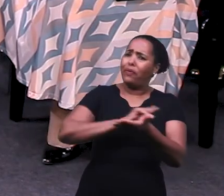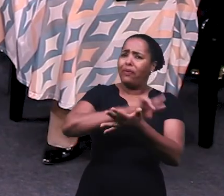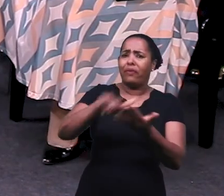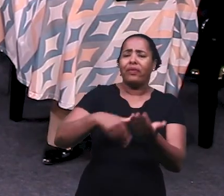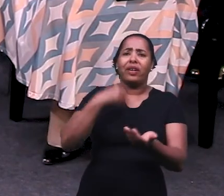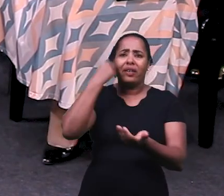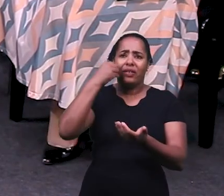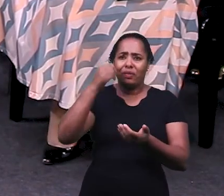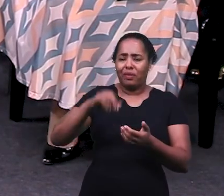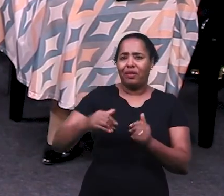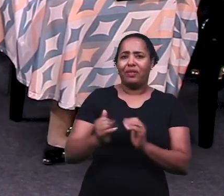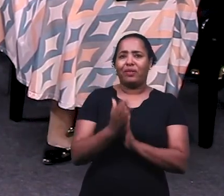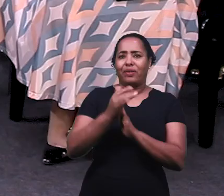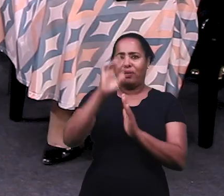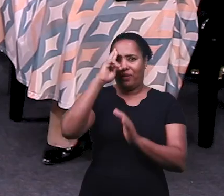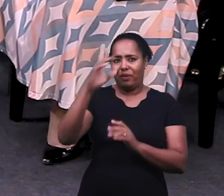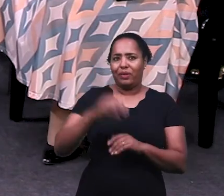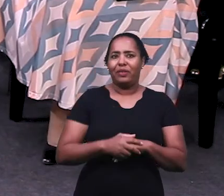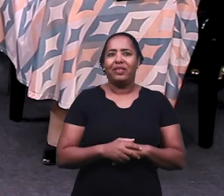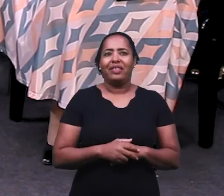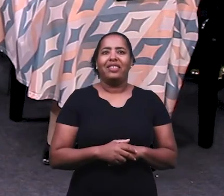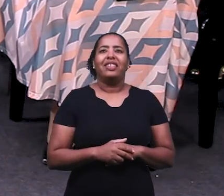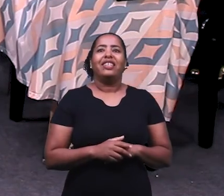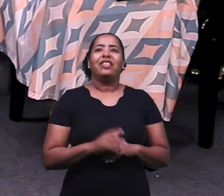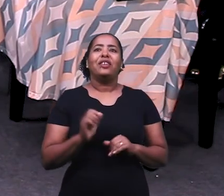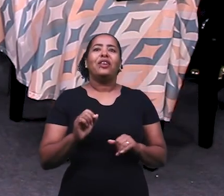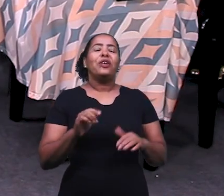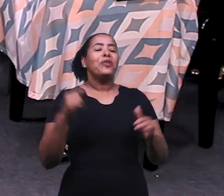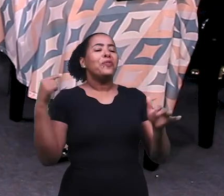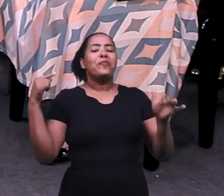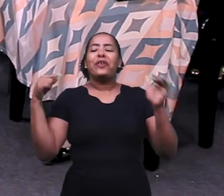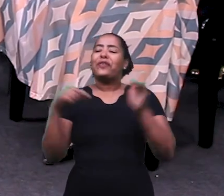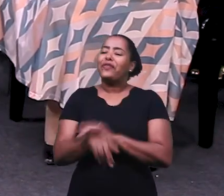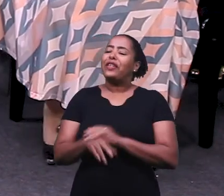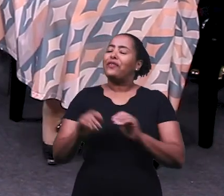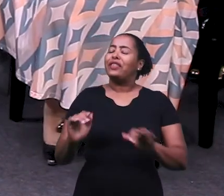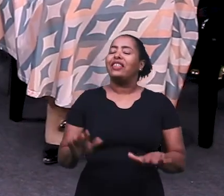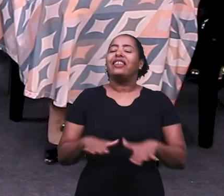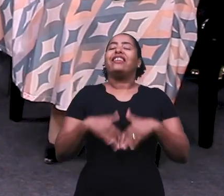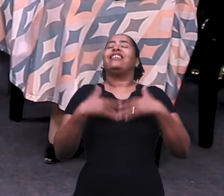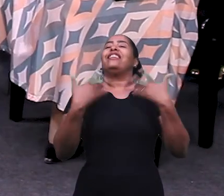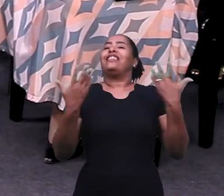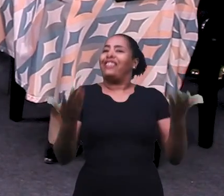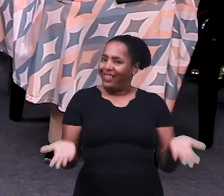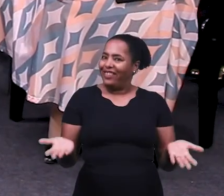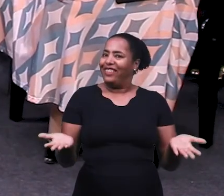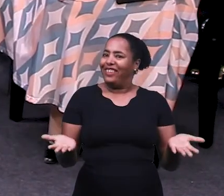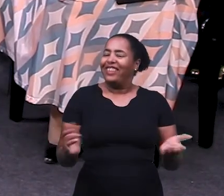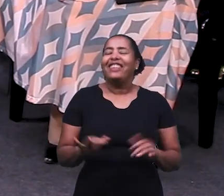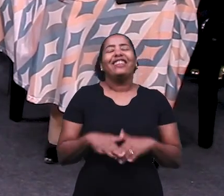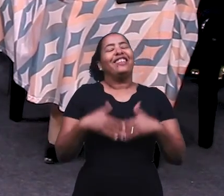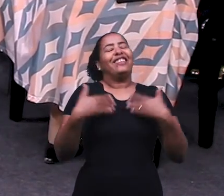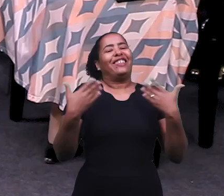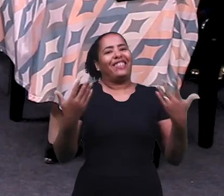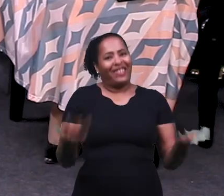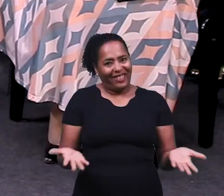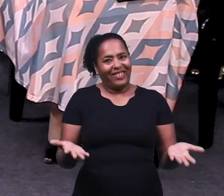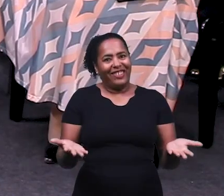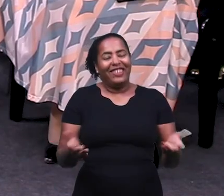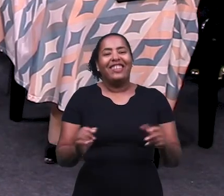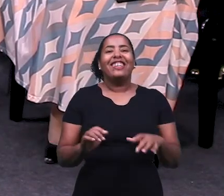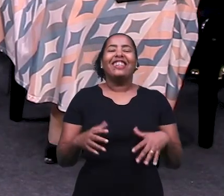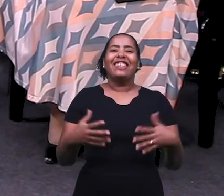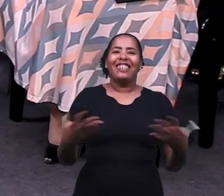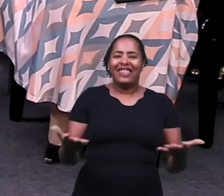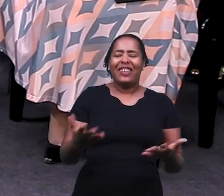agora. Glória São a Jesus. muitas experiências assim. Glória a né? Jesus. Eu acho Com interessante louvor. que eu perguntei se você é baiana, você falou, então. Então, É o que eu faço também. Você é